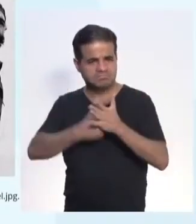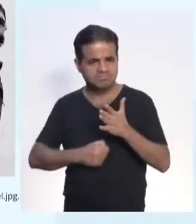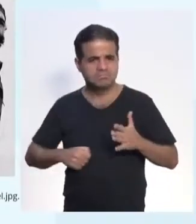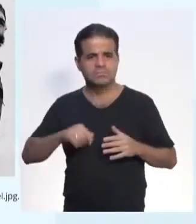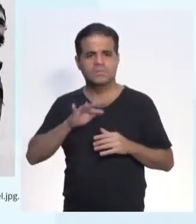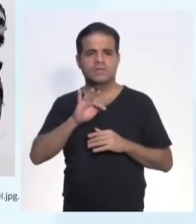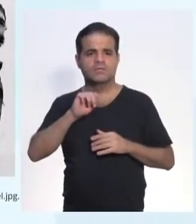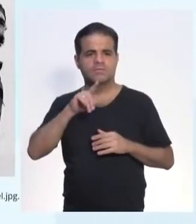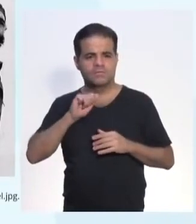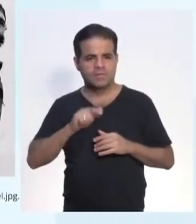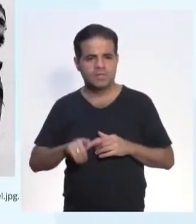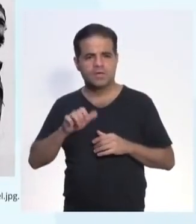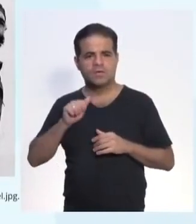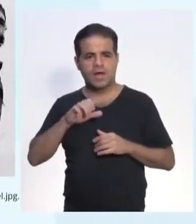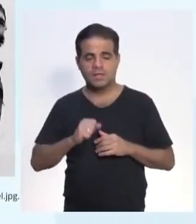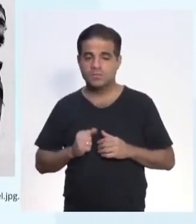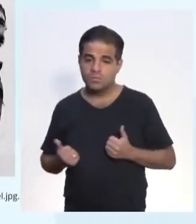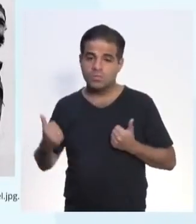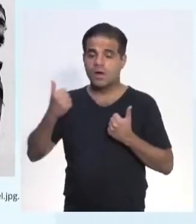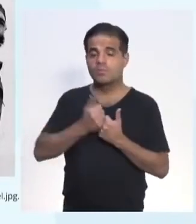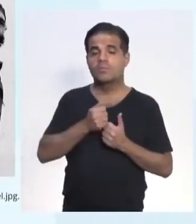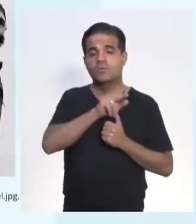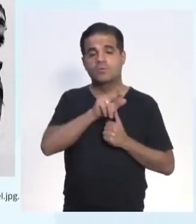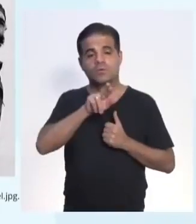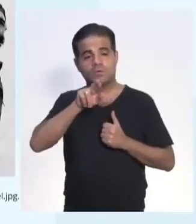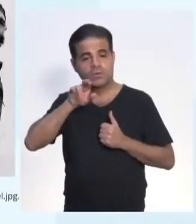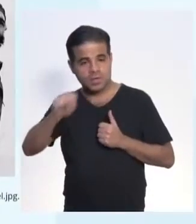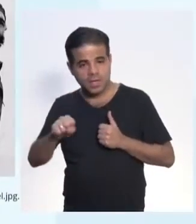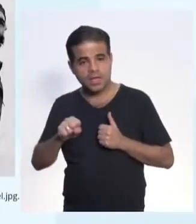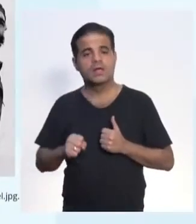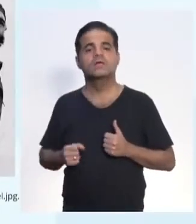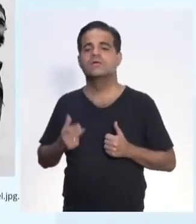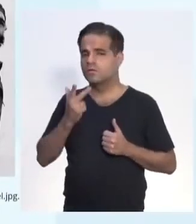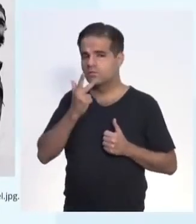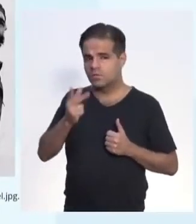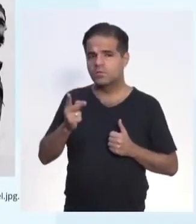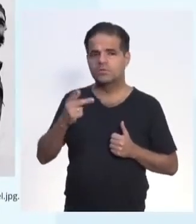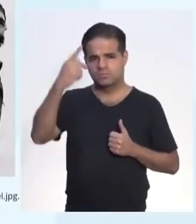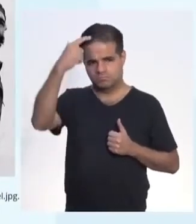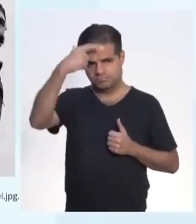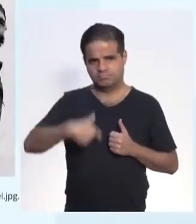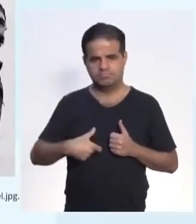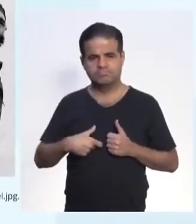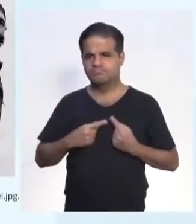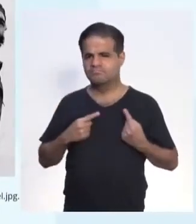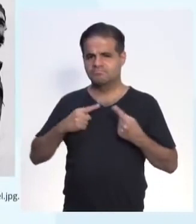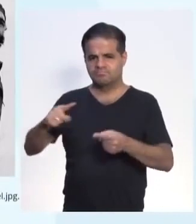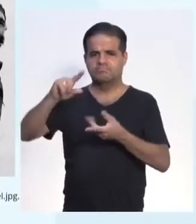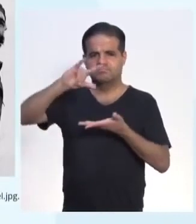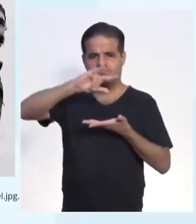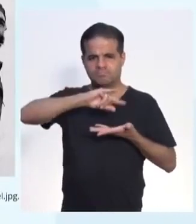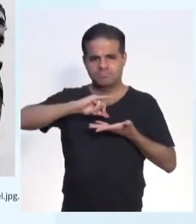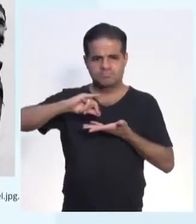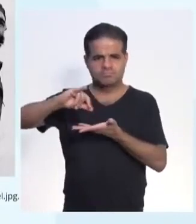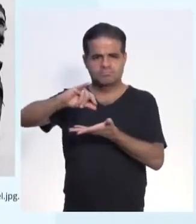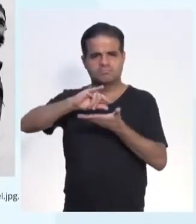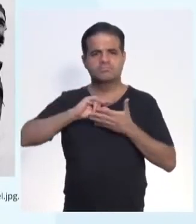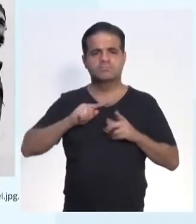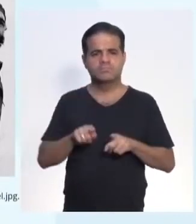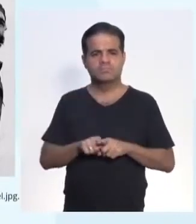apoio soviético, depois do movimento armado, enfatizou seu caráter anticapitalista e